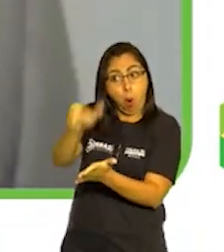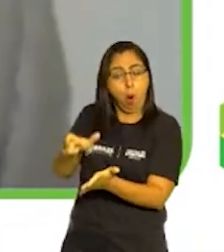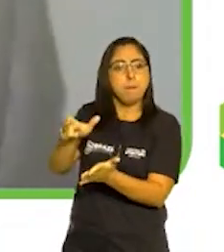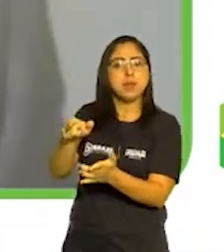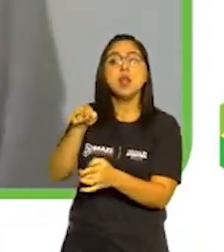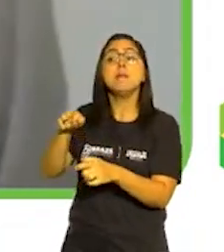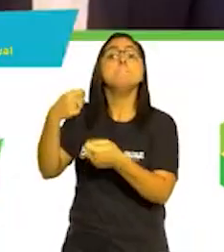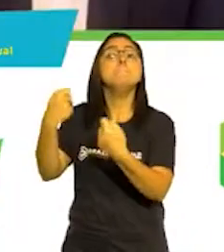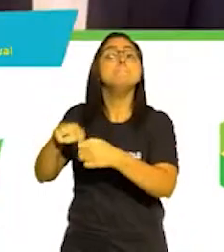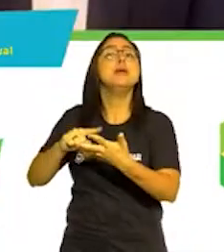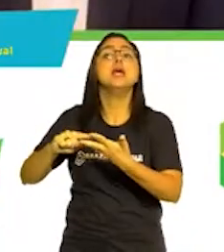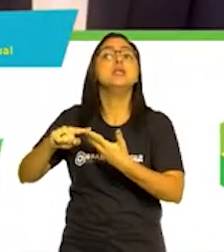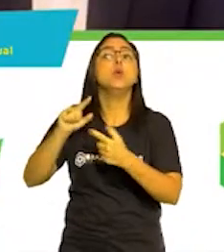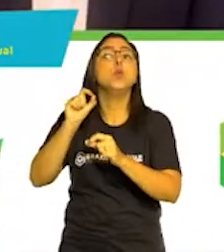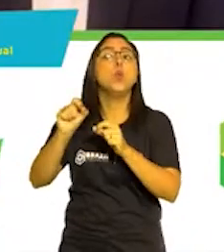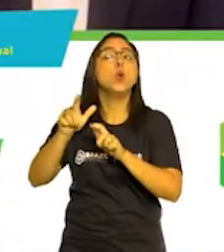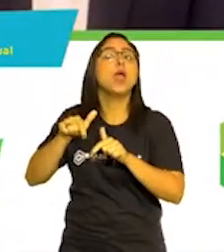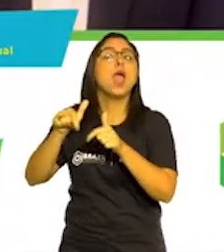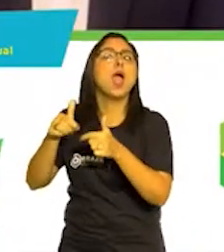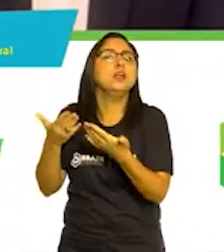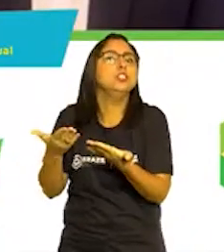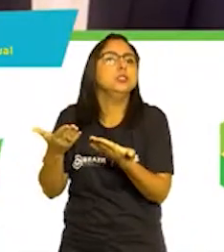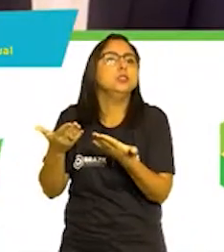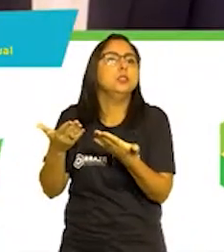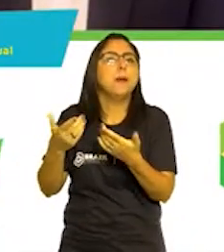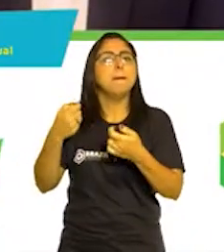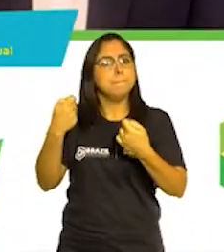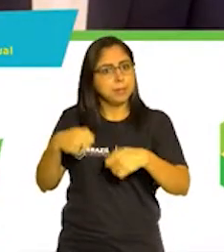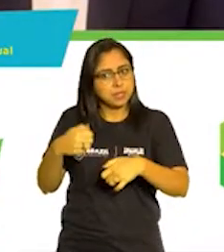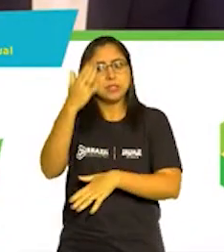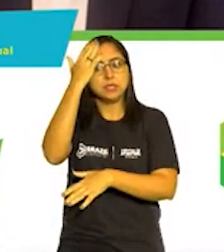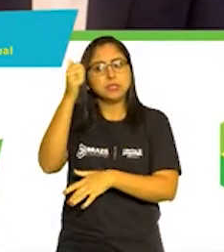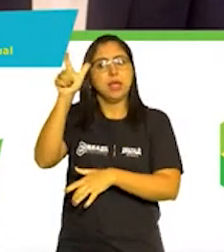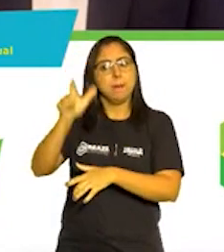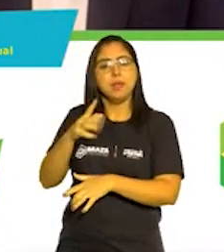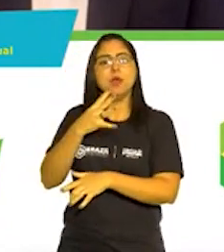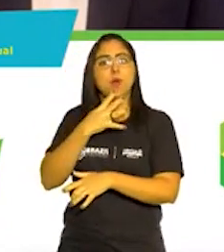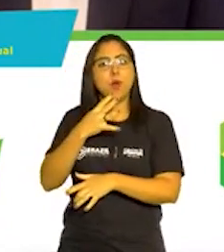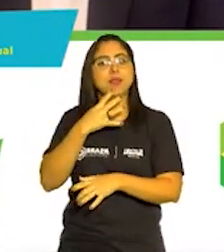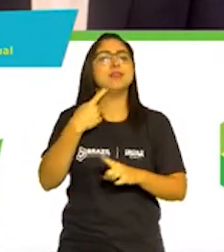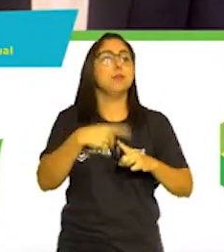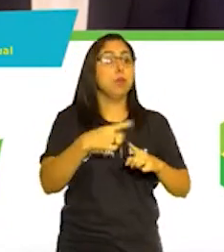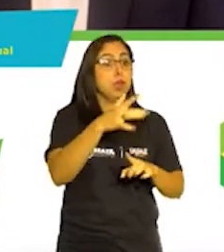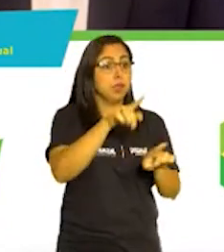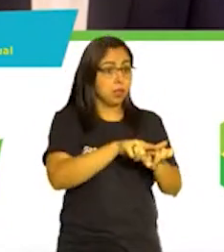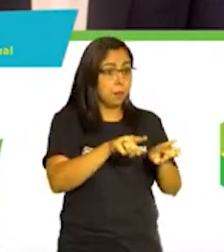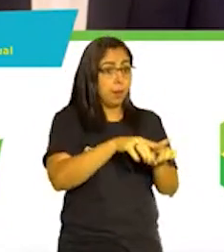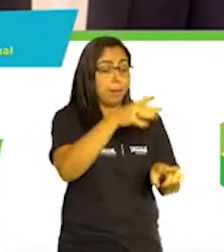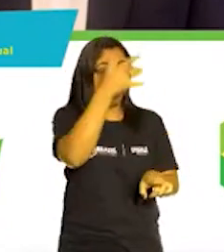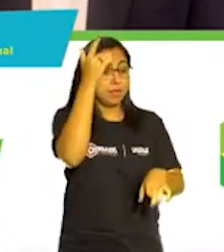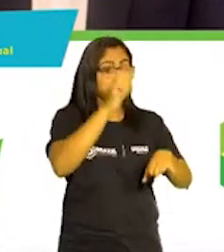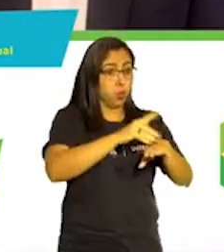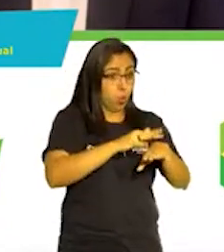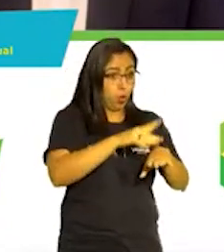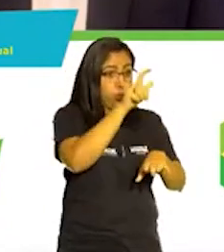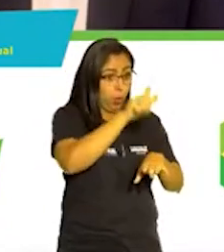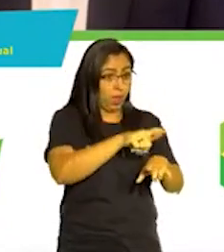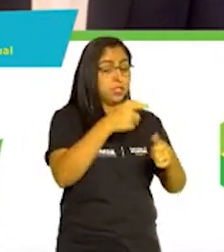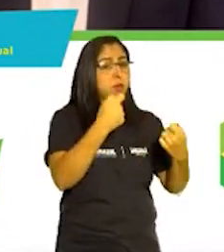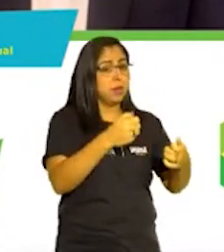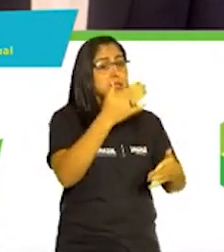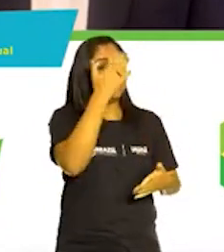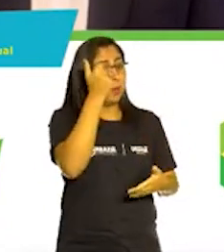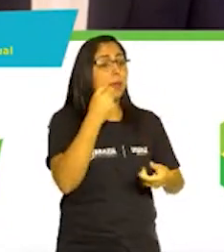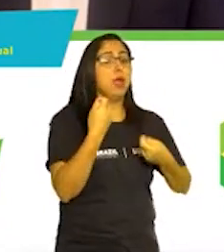precisa, você não consegue fazer política social, da mesma maneira que cada paciente precisa de um atendimento diferenciado. Então,